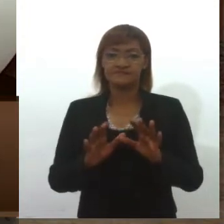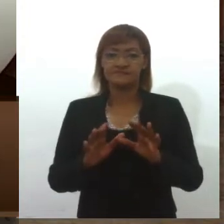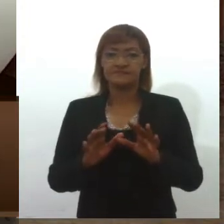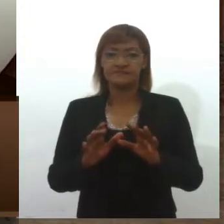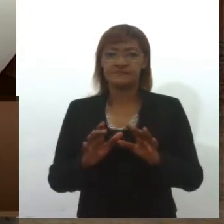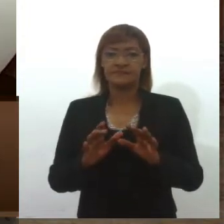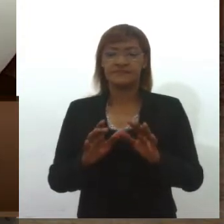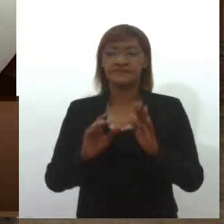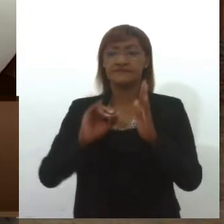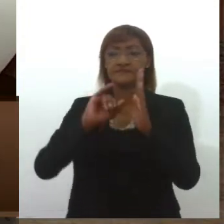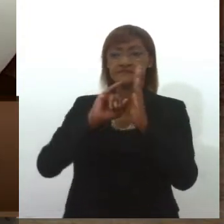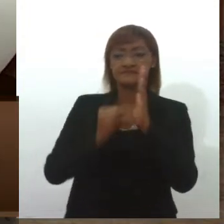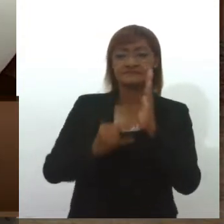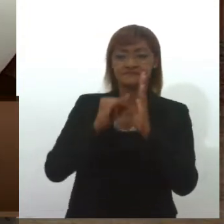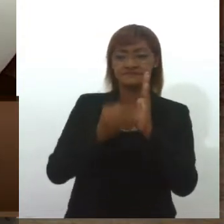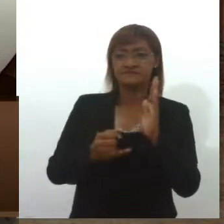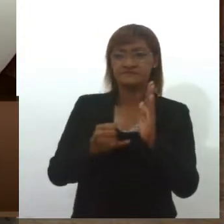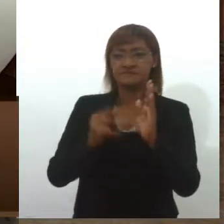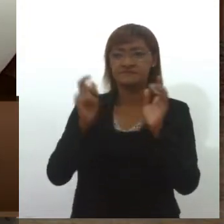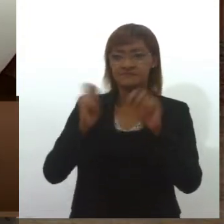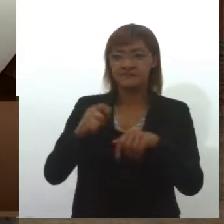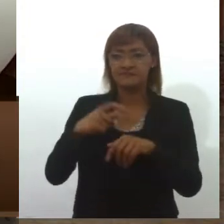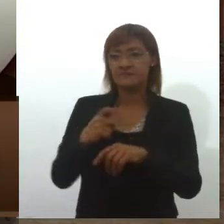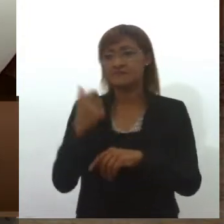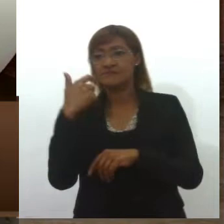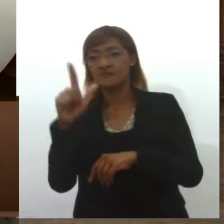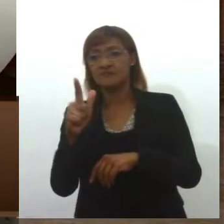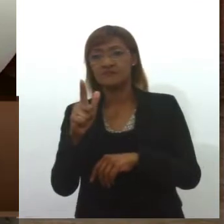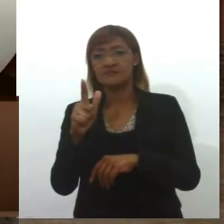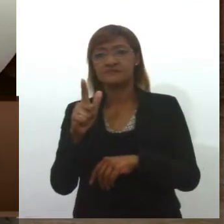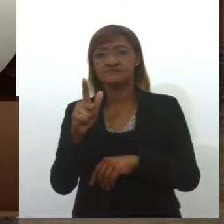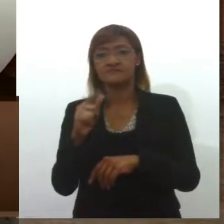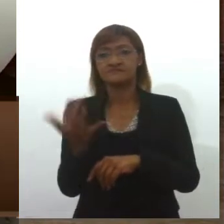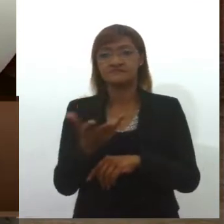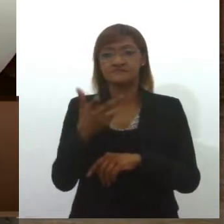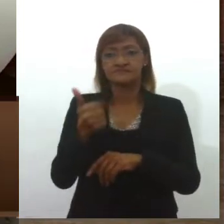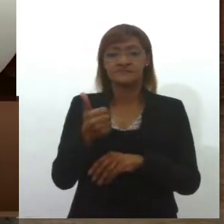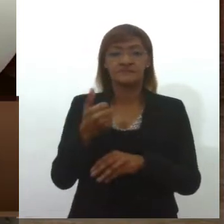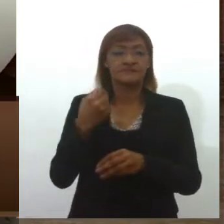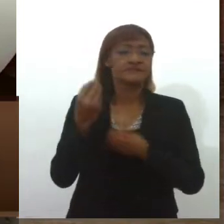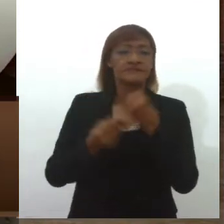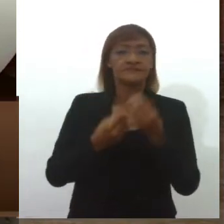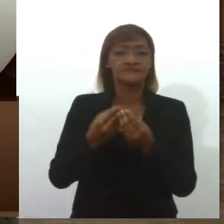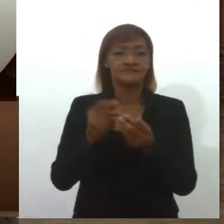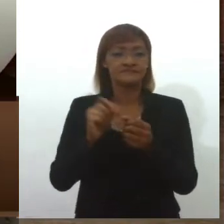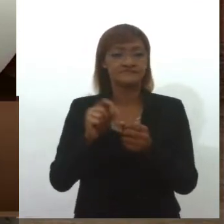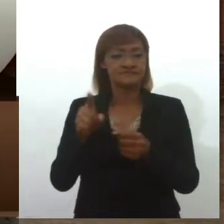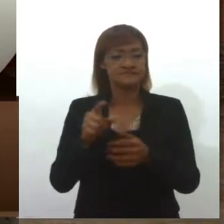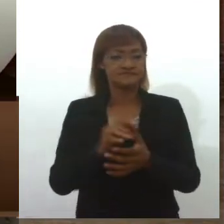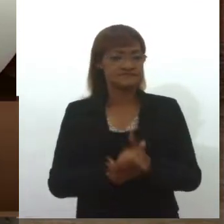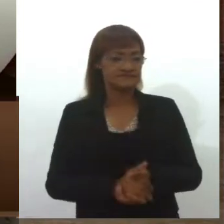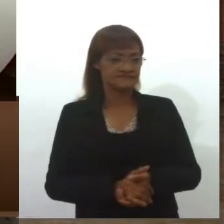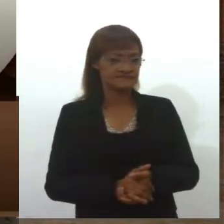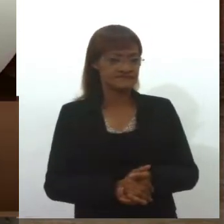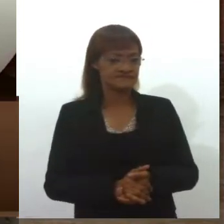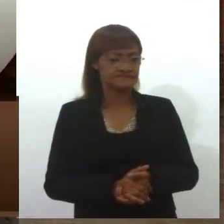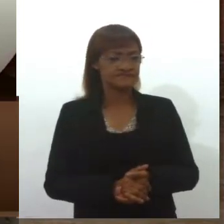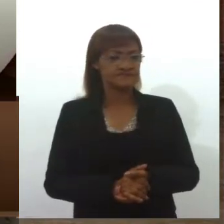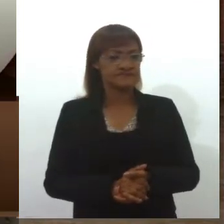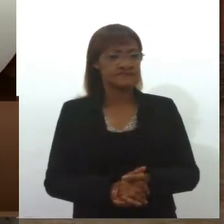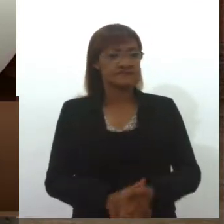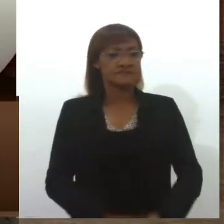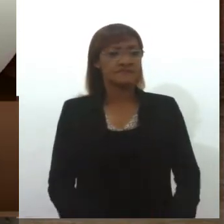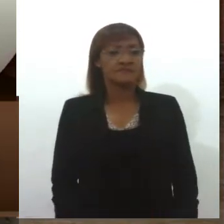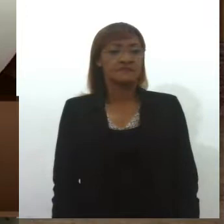alternativa que pudesse ser adotada? Olha, eu vou ser muito sincero. do ponto de vista de um banco